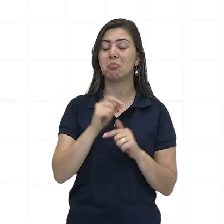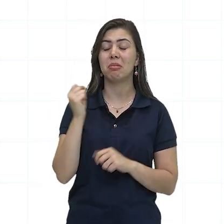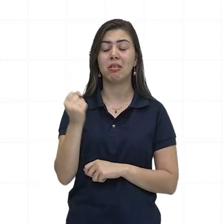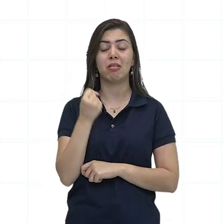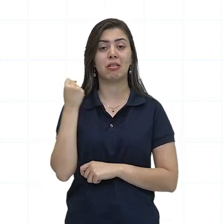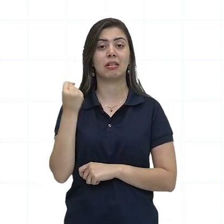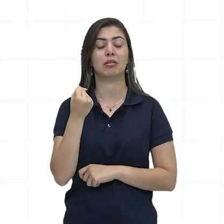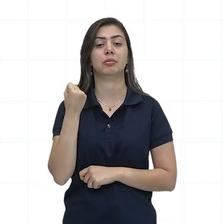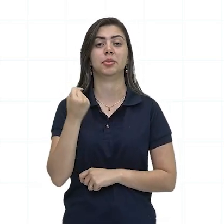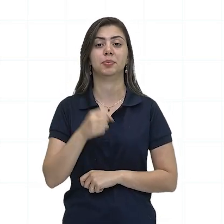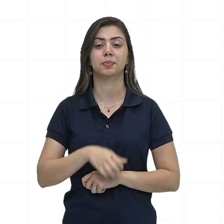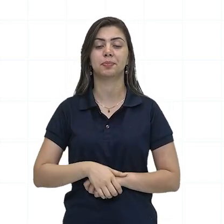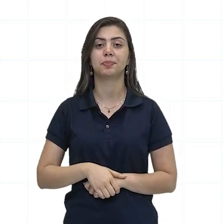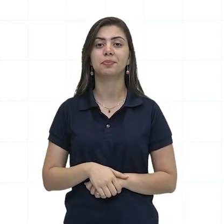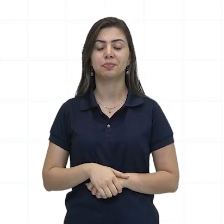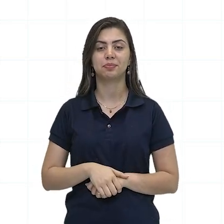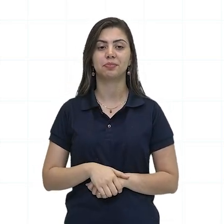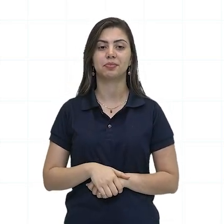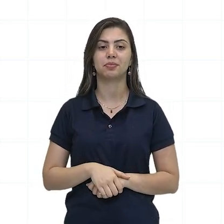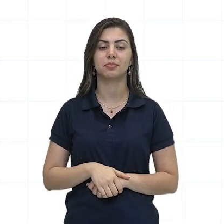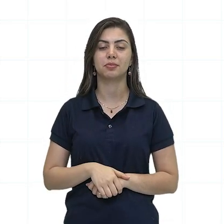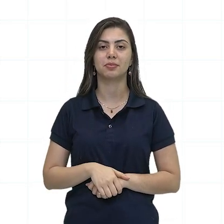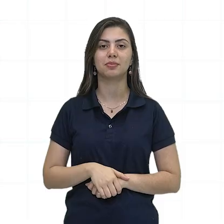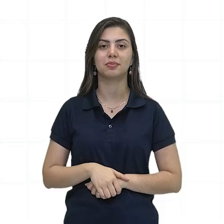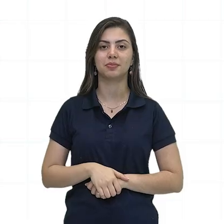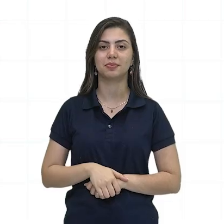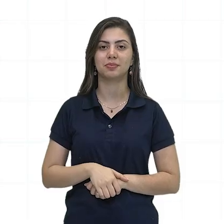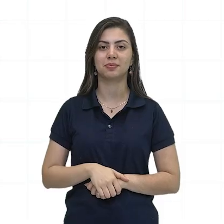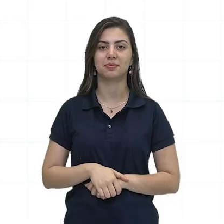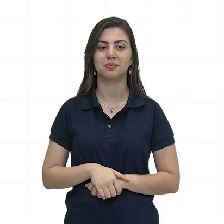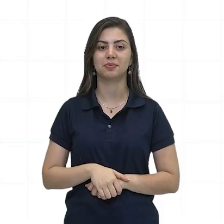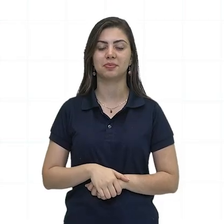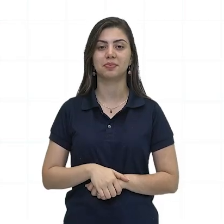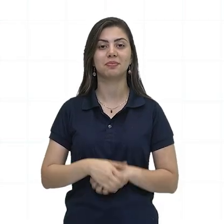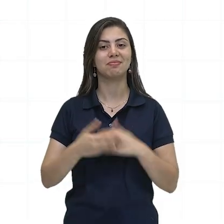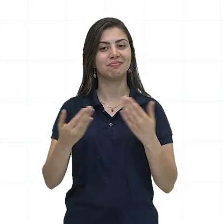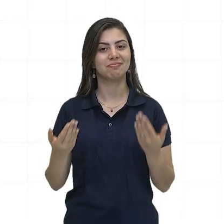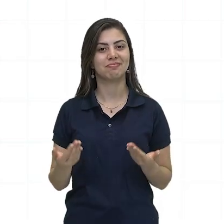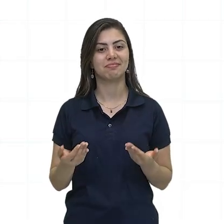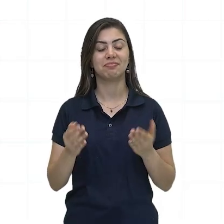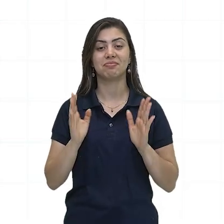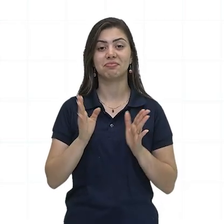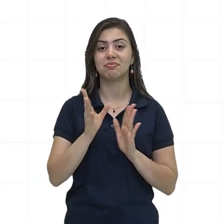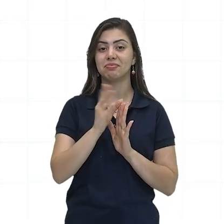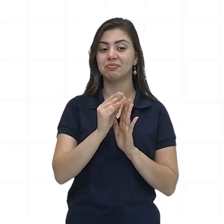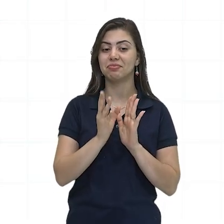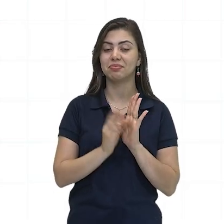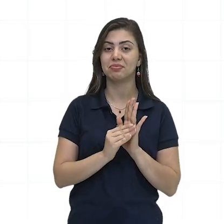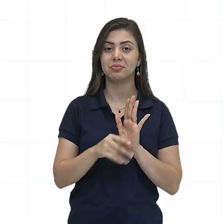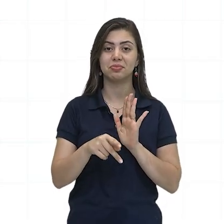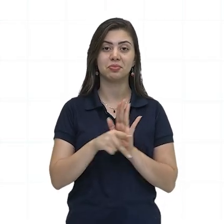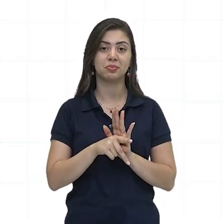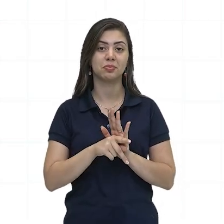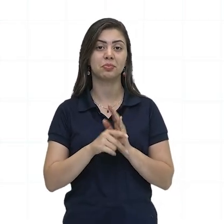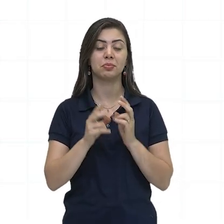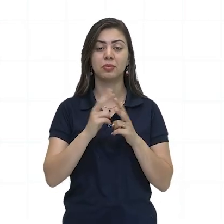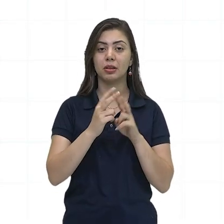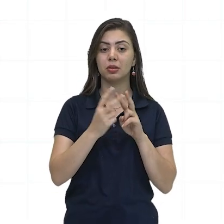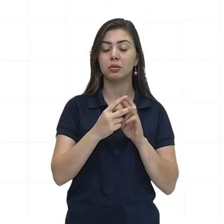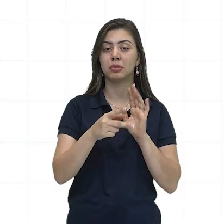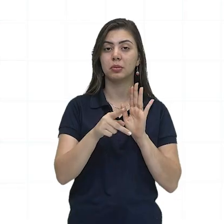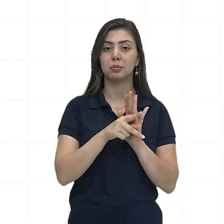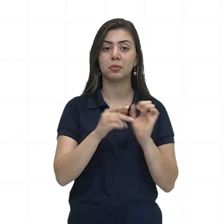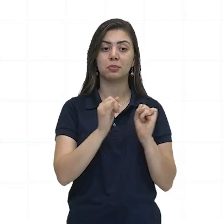tá certo? Muito bem, então esse, né, foi o conteúdo a respeito da luta